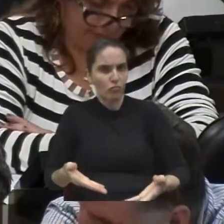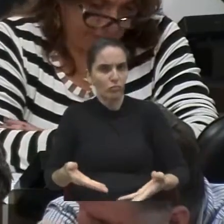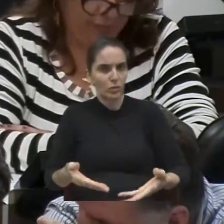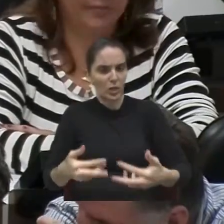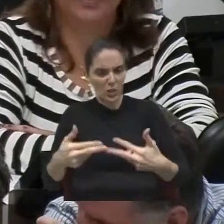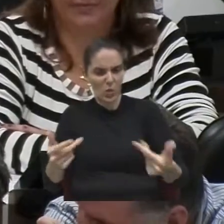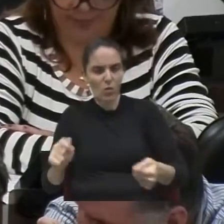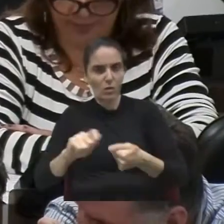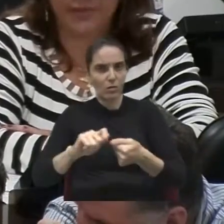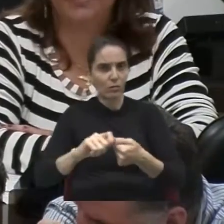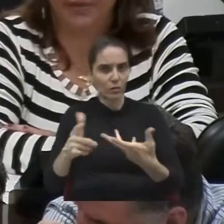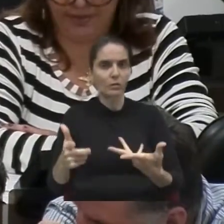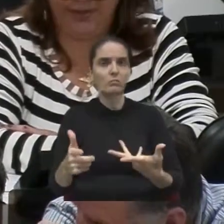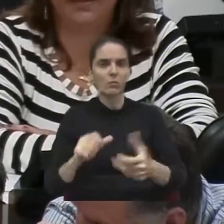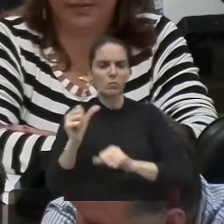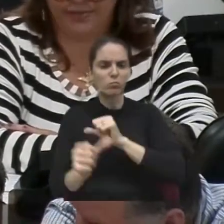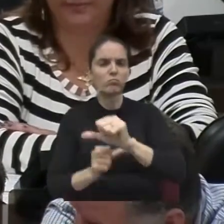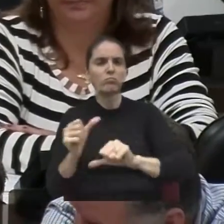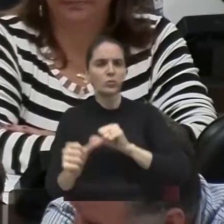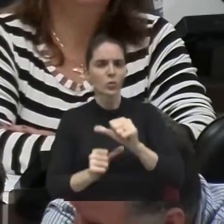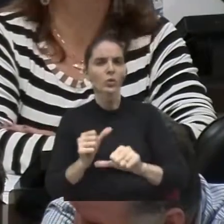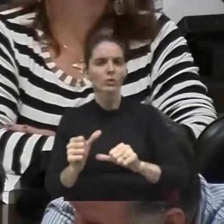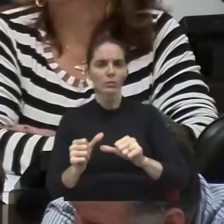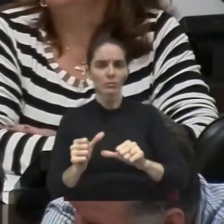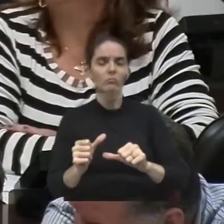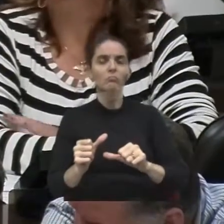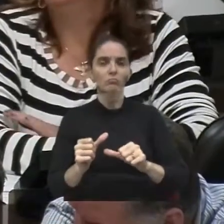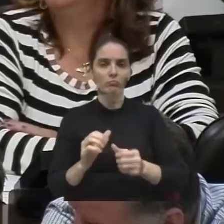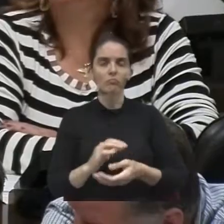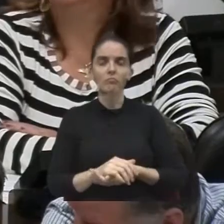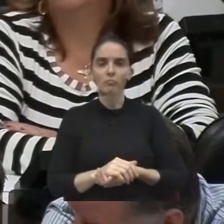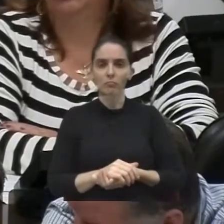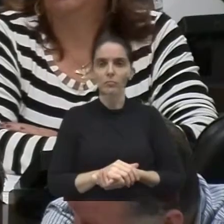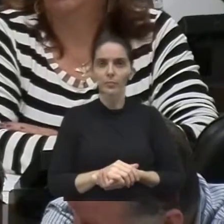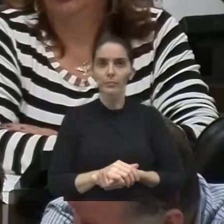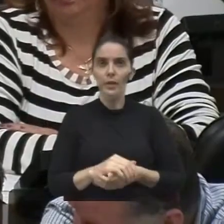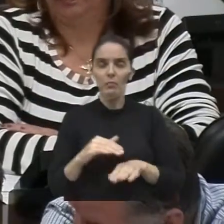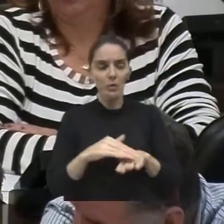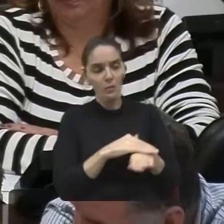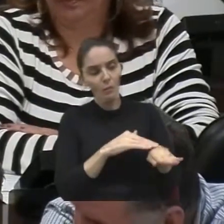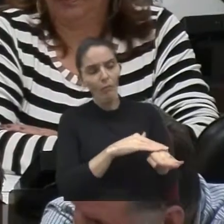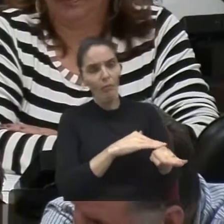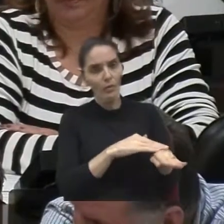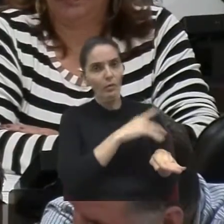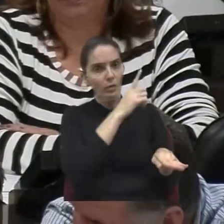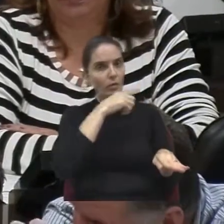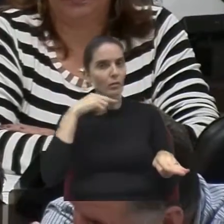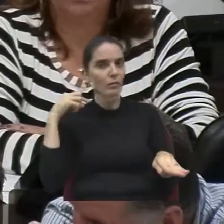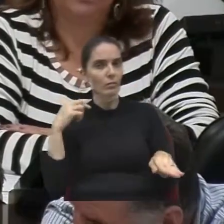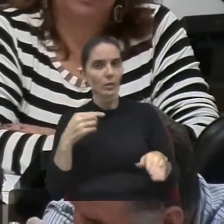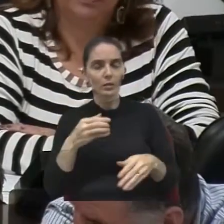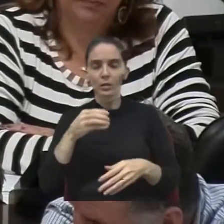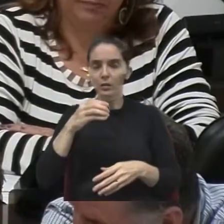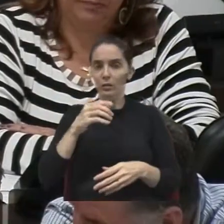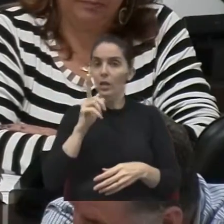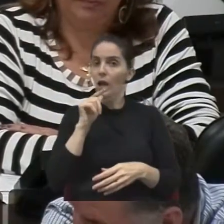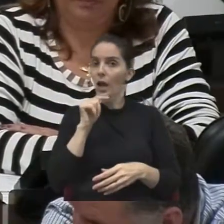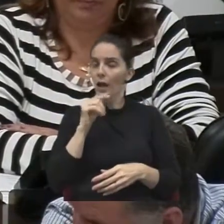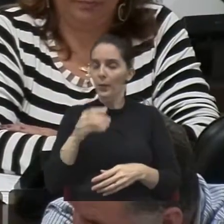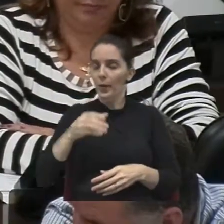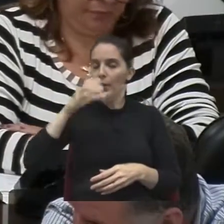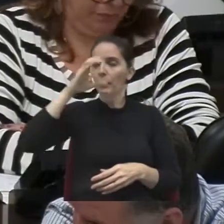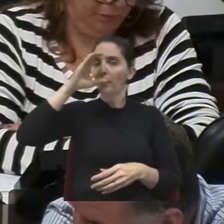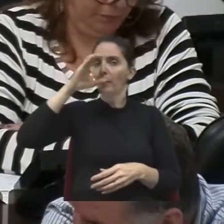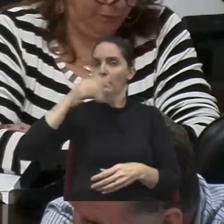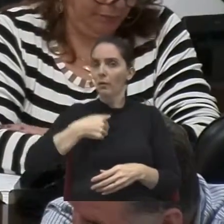hábito, vereador Mário, exatamente. Né? Nós estávamos até conversando aqui, quando eu vou tomar água na minha casa, eu uso o